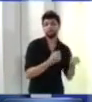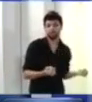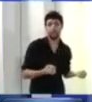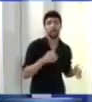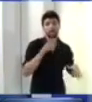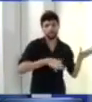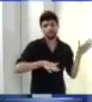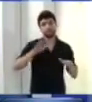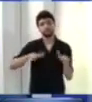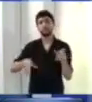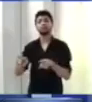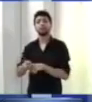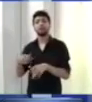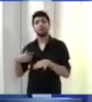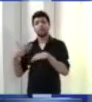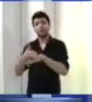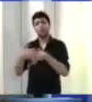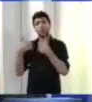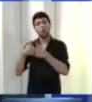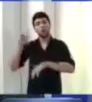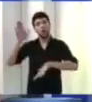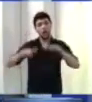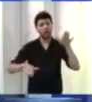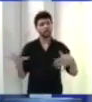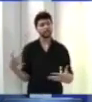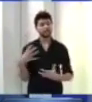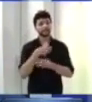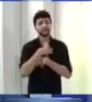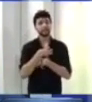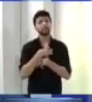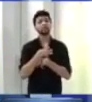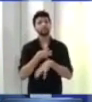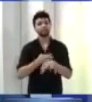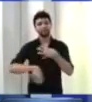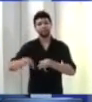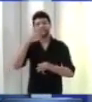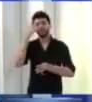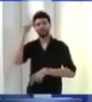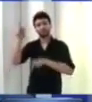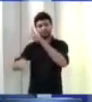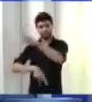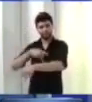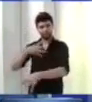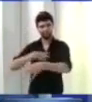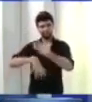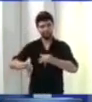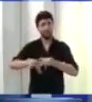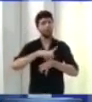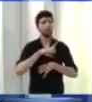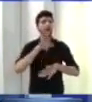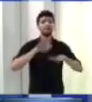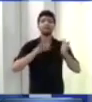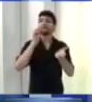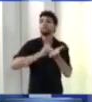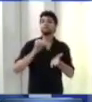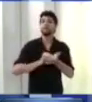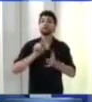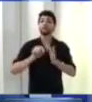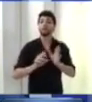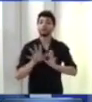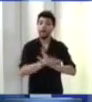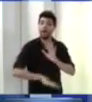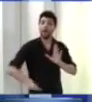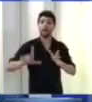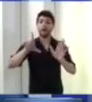tirar. Eu ando de onde, de vez em quando, e sinto o que o povo sente. O que falta no legislador